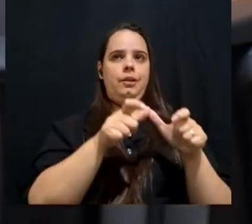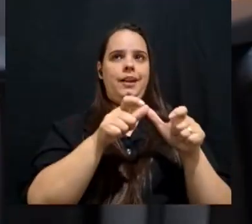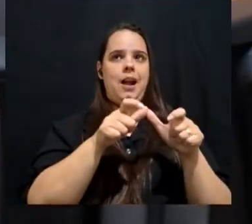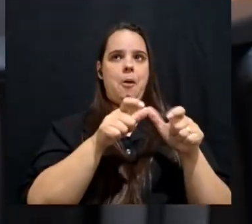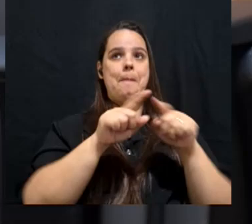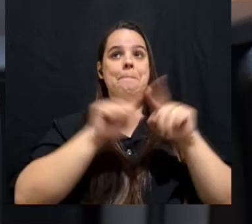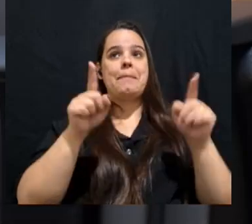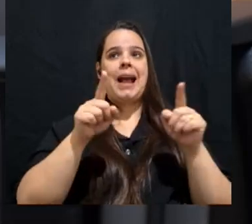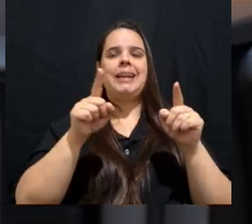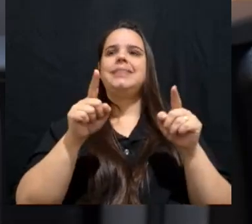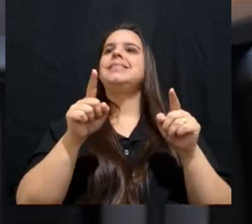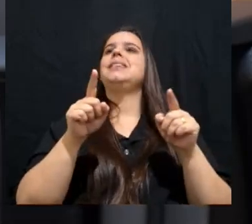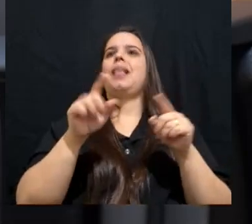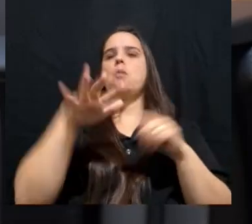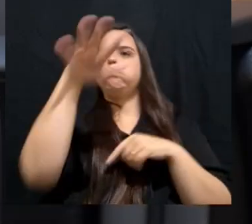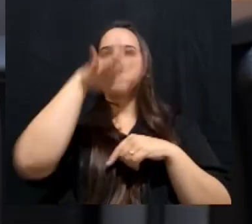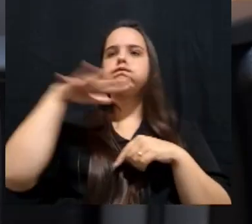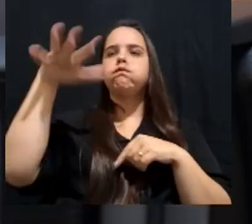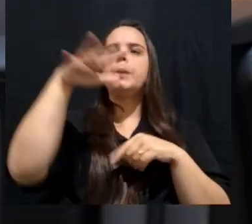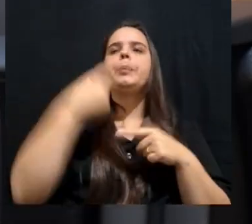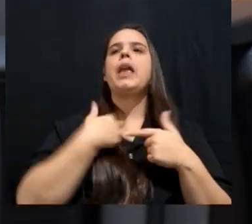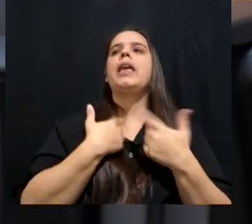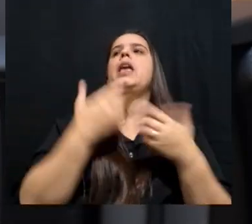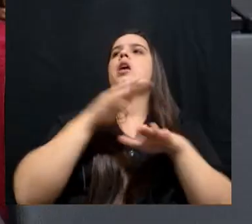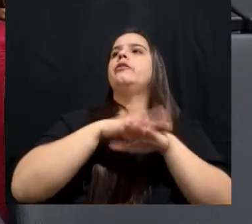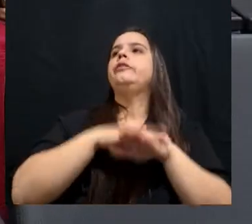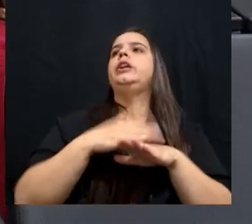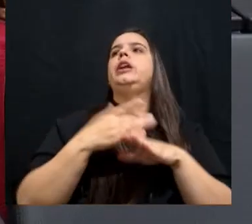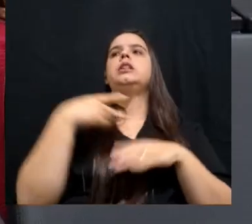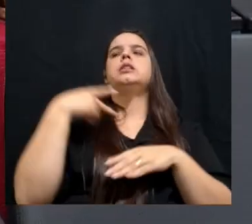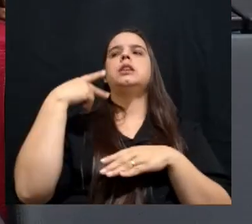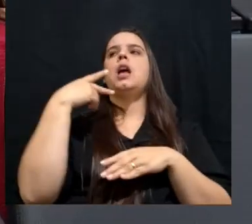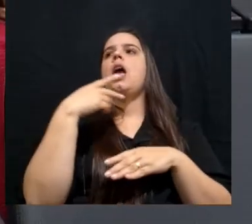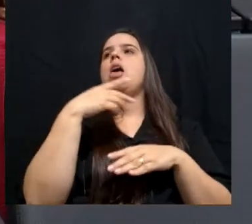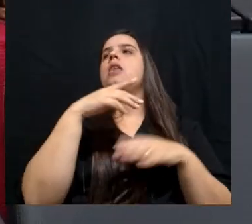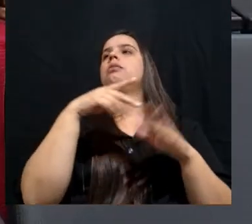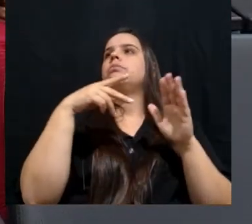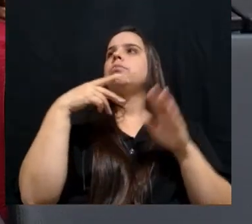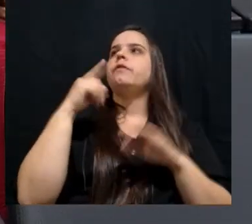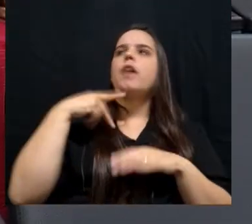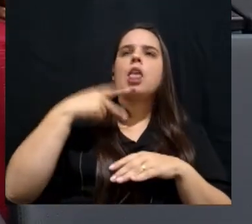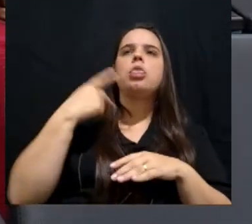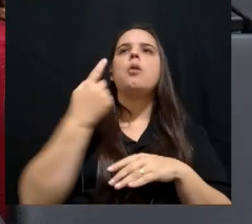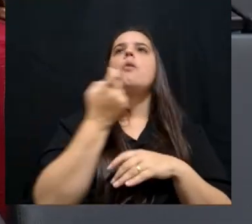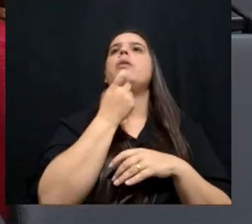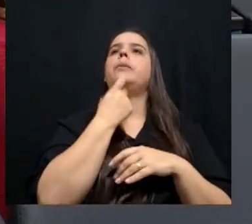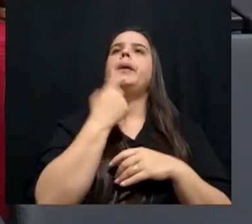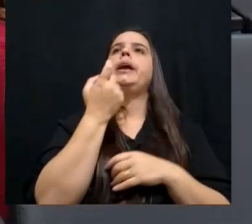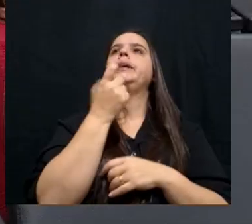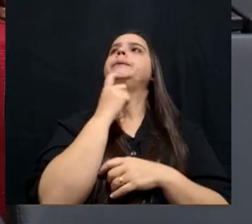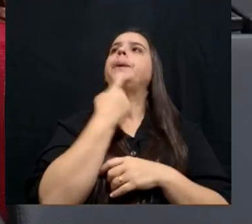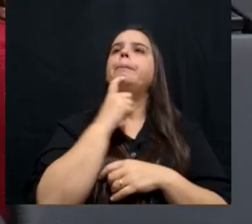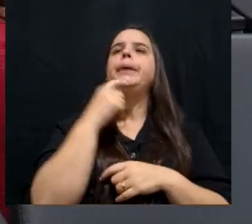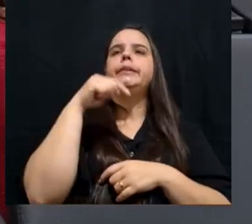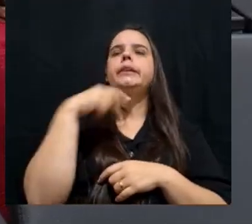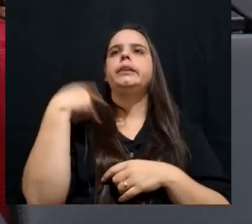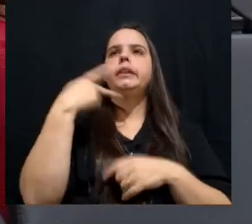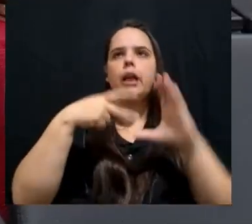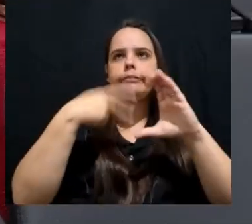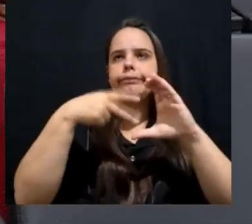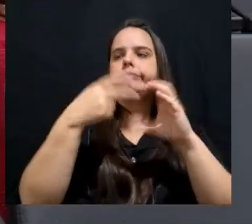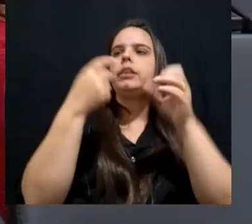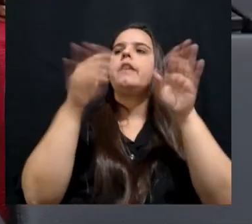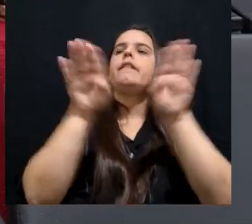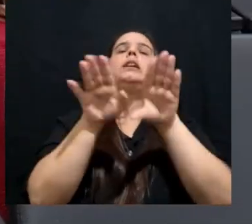causa. Eu trouxe deputados federais para Campinas, o sindicato, fiz uma reunião, então, entre o Legislativo,